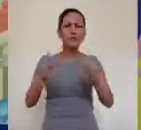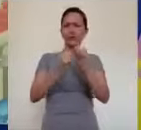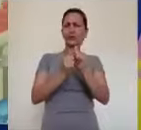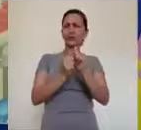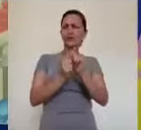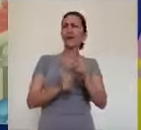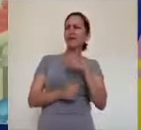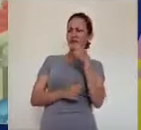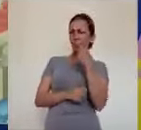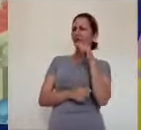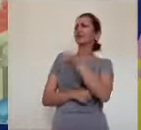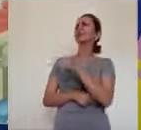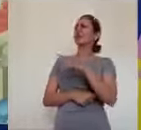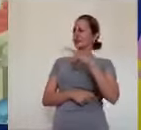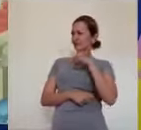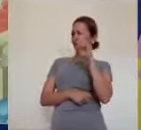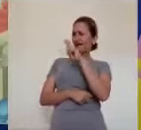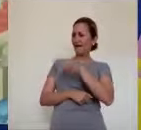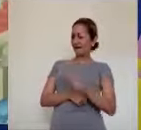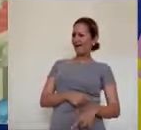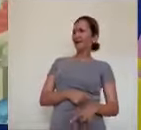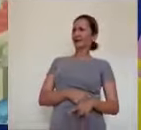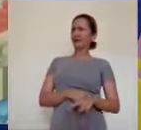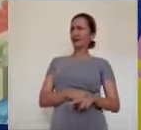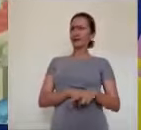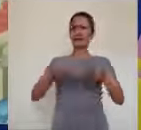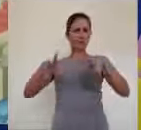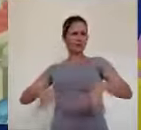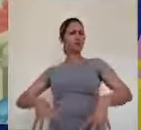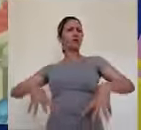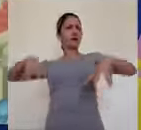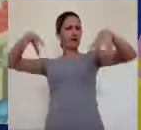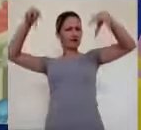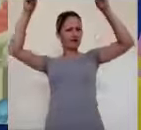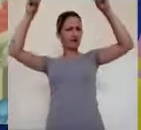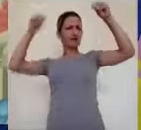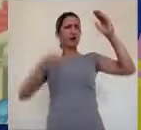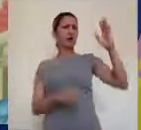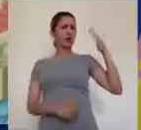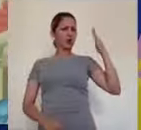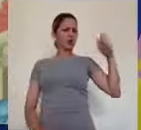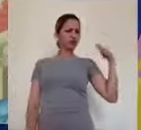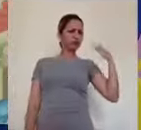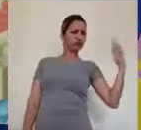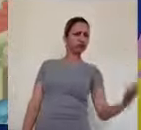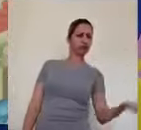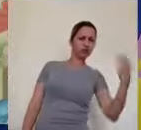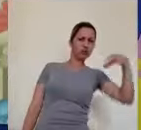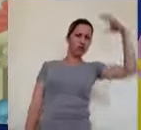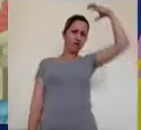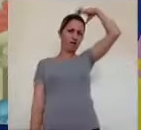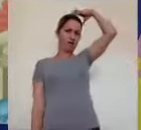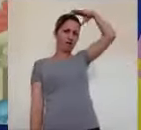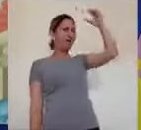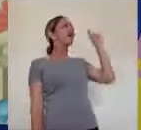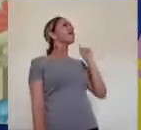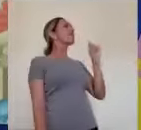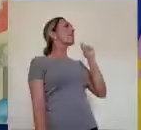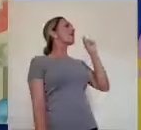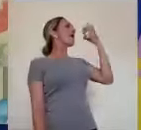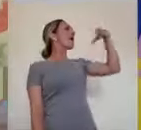razão este falar 7 é de fato digno de um rei e o rei sou eu'